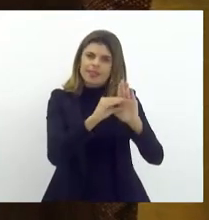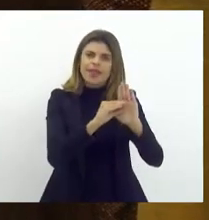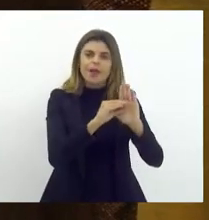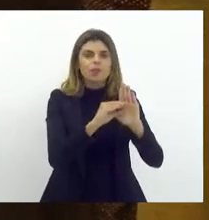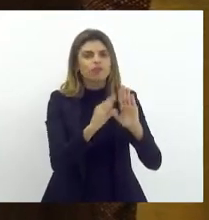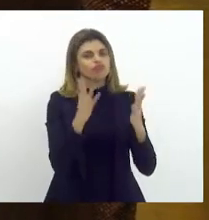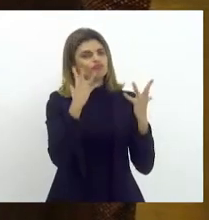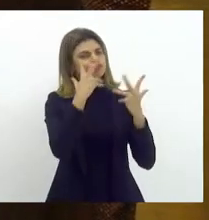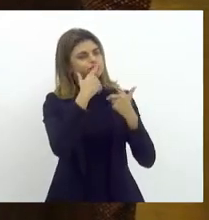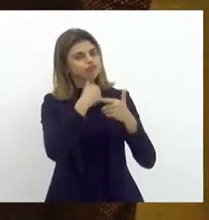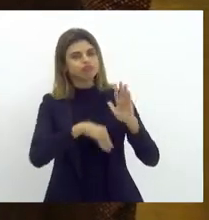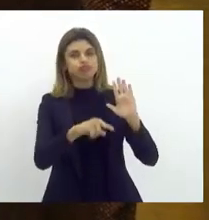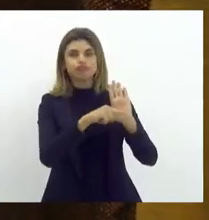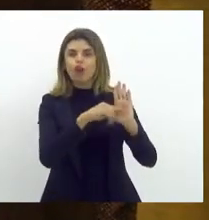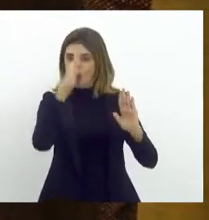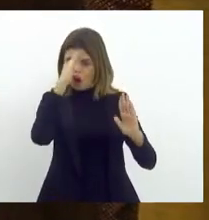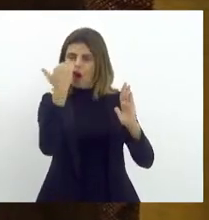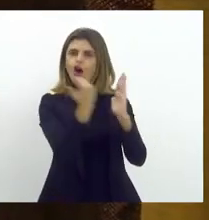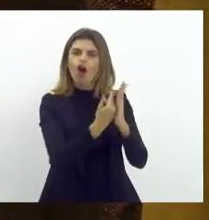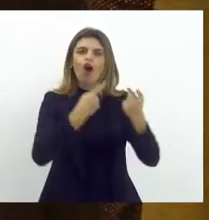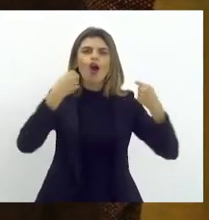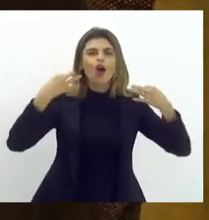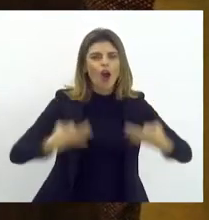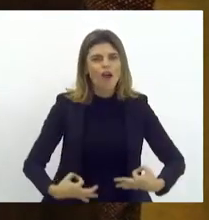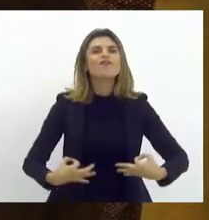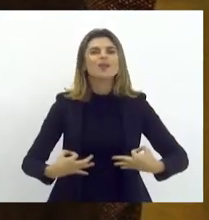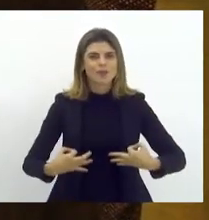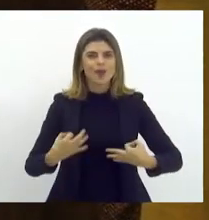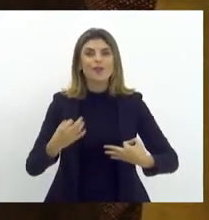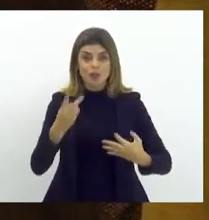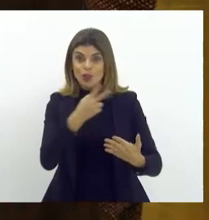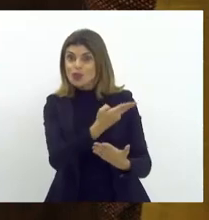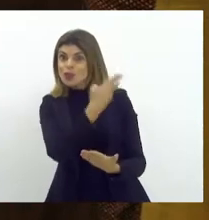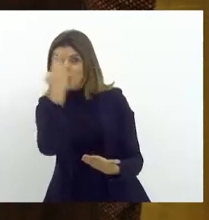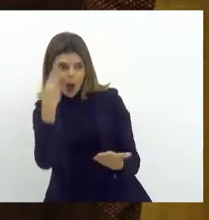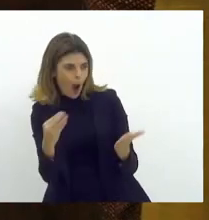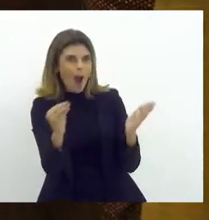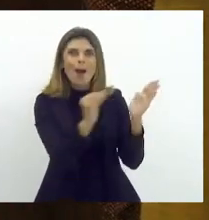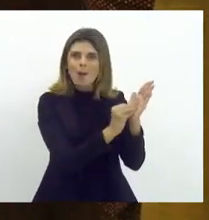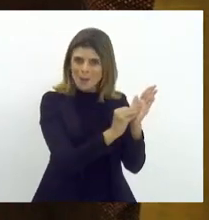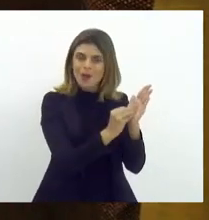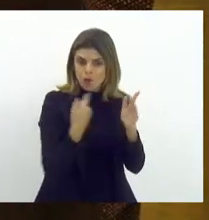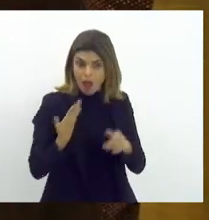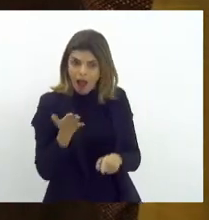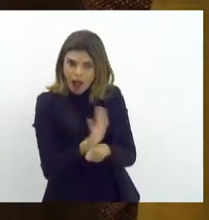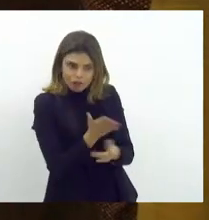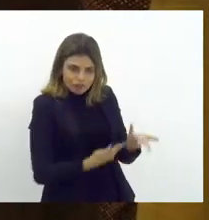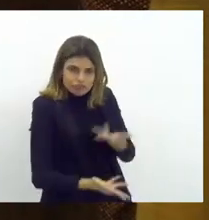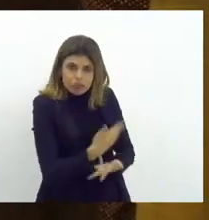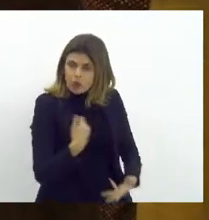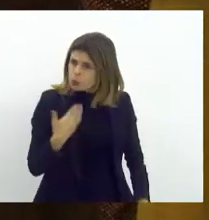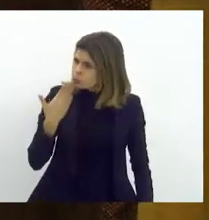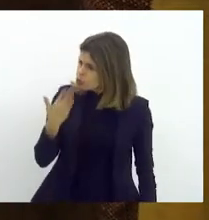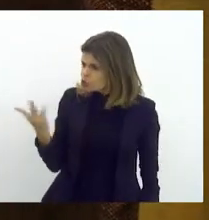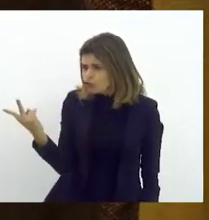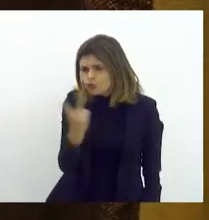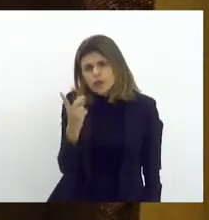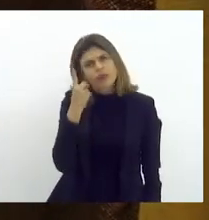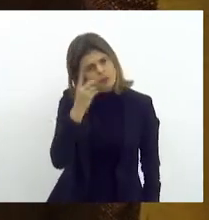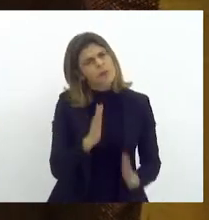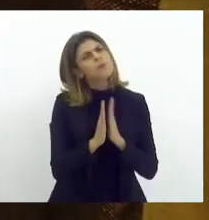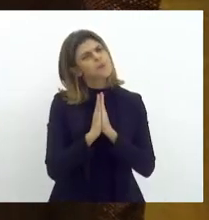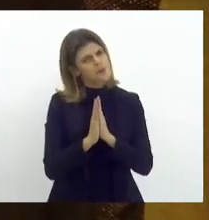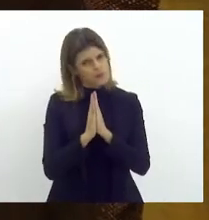ficou então confirmado que nós faríamos teríamos os nossos nomes lançados nessas emendas Então pedi aos dois deputados